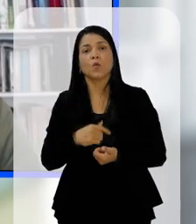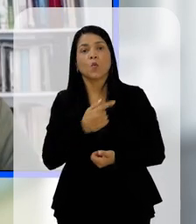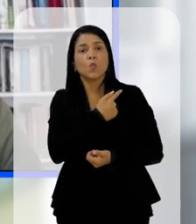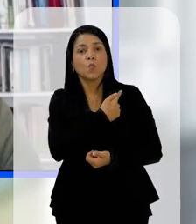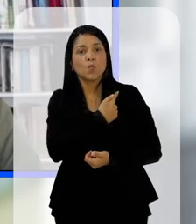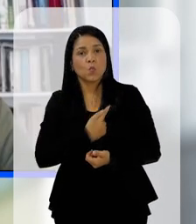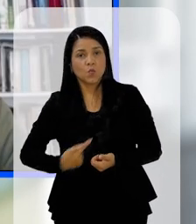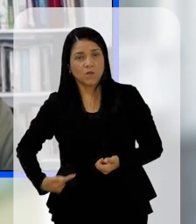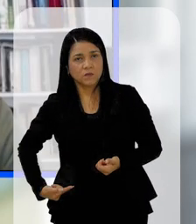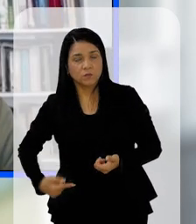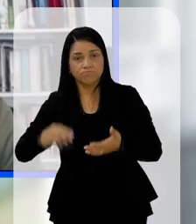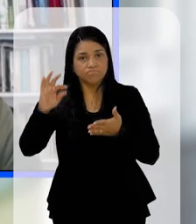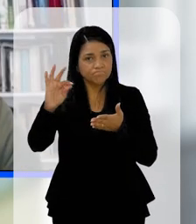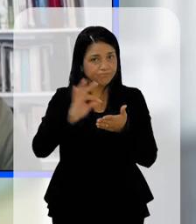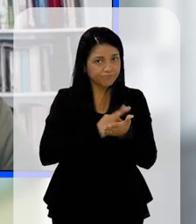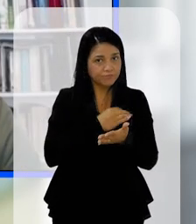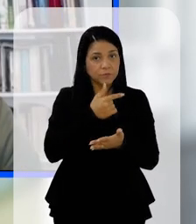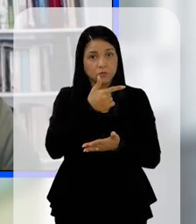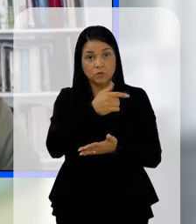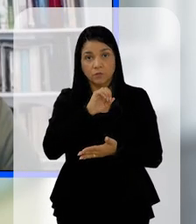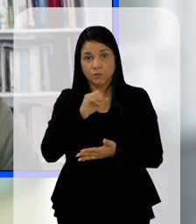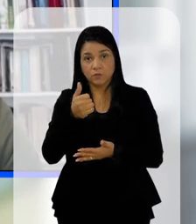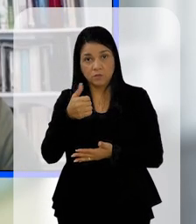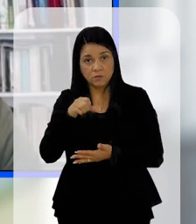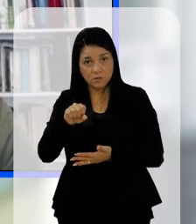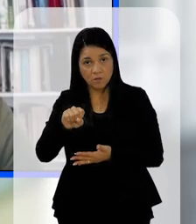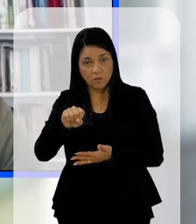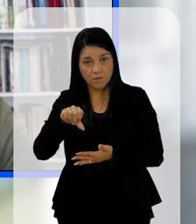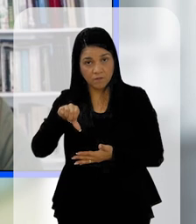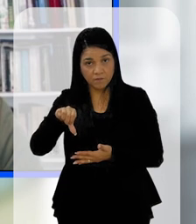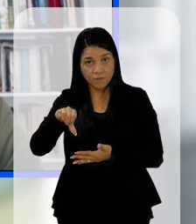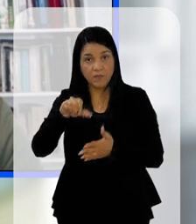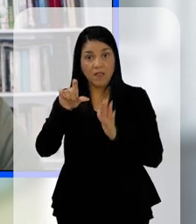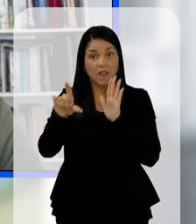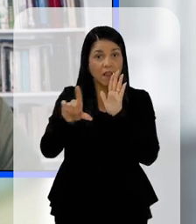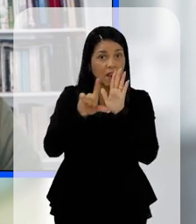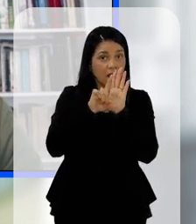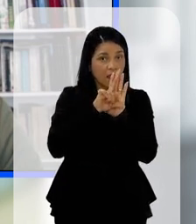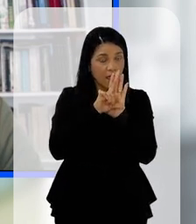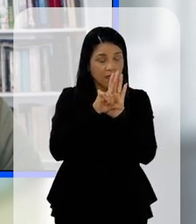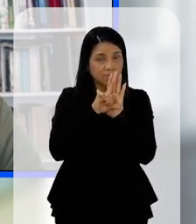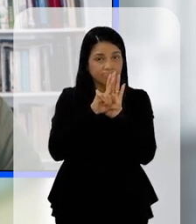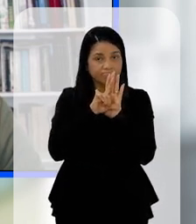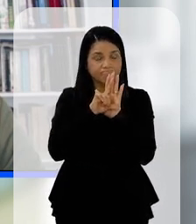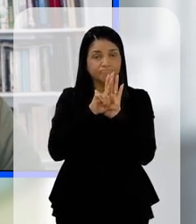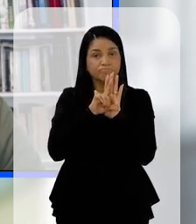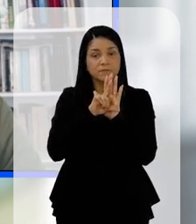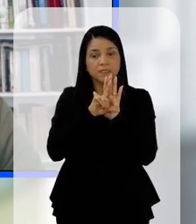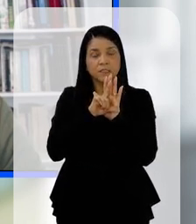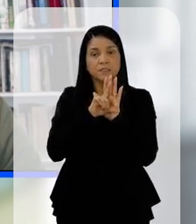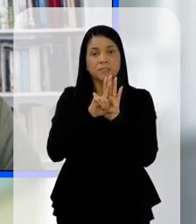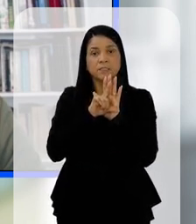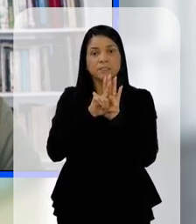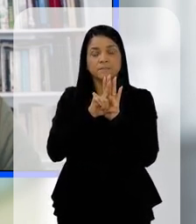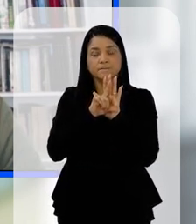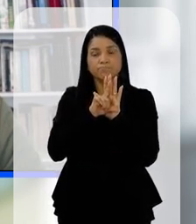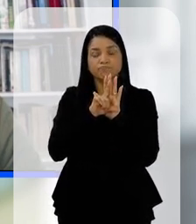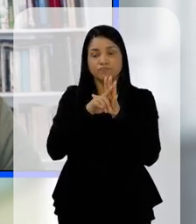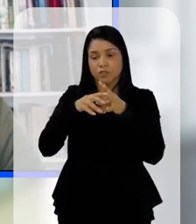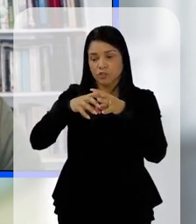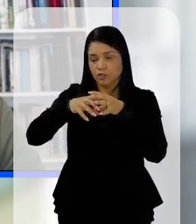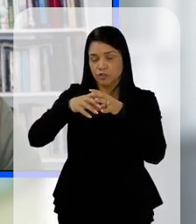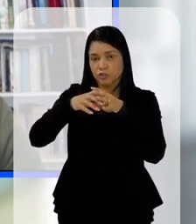sancionou em 2019 lei que esquartejou